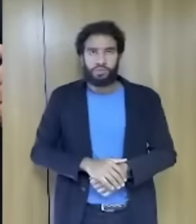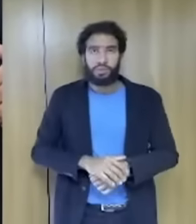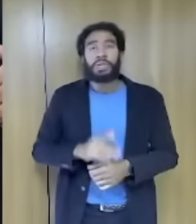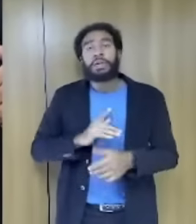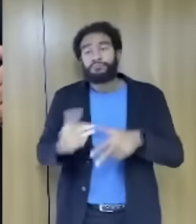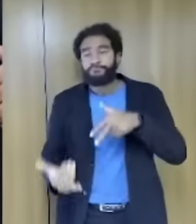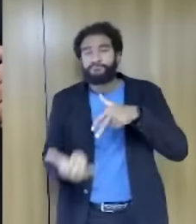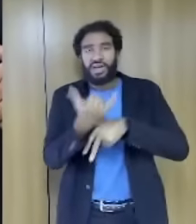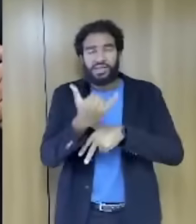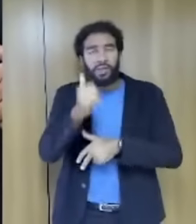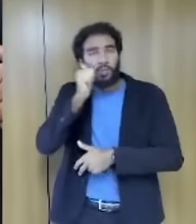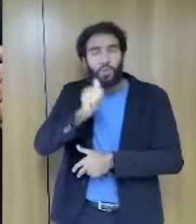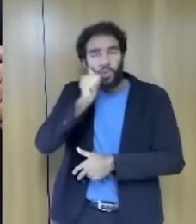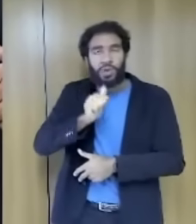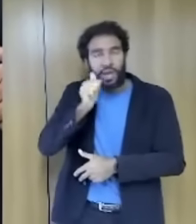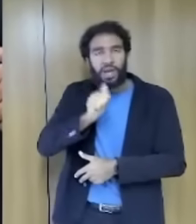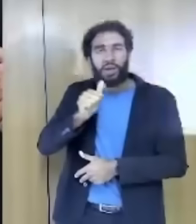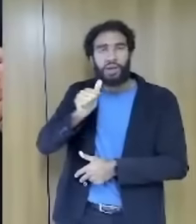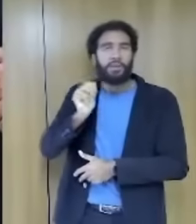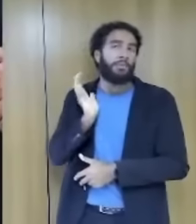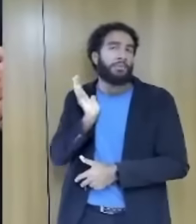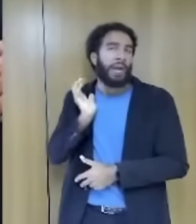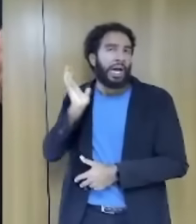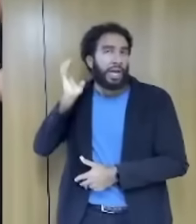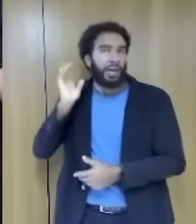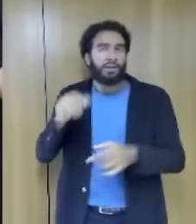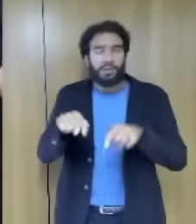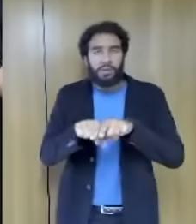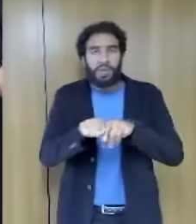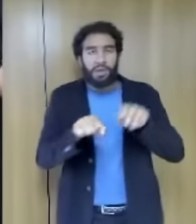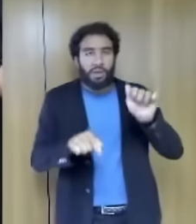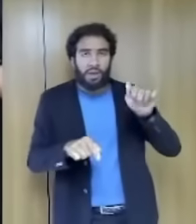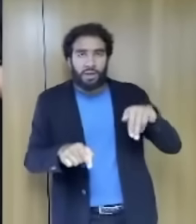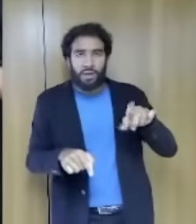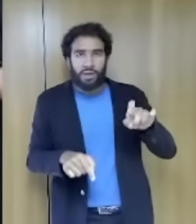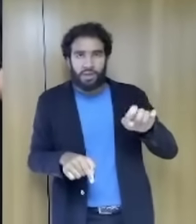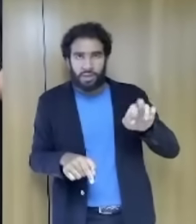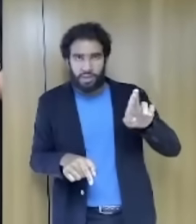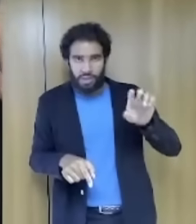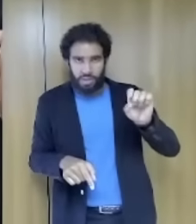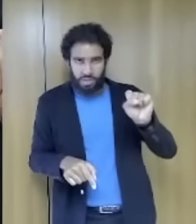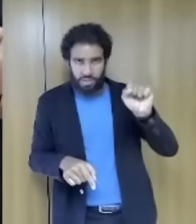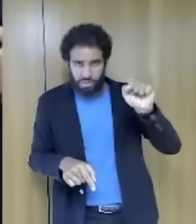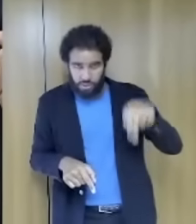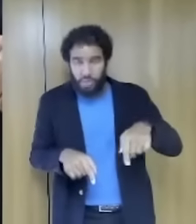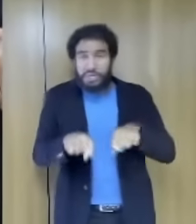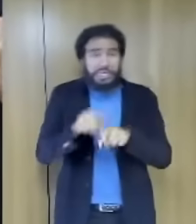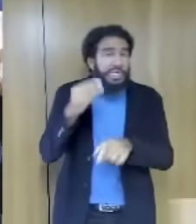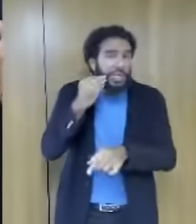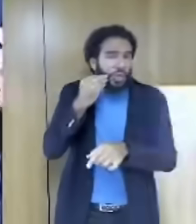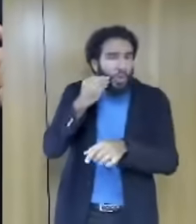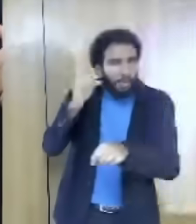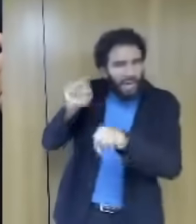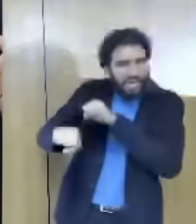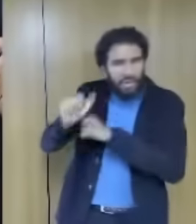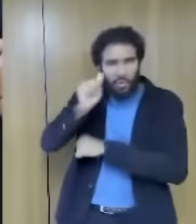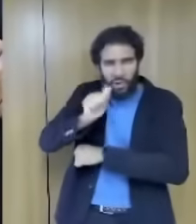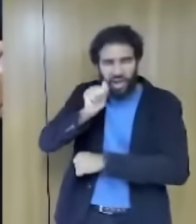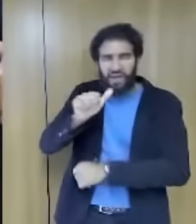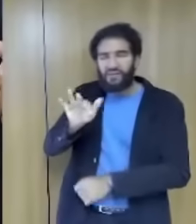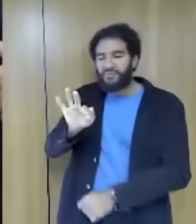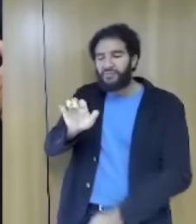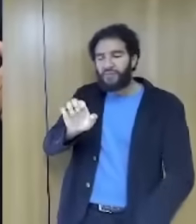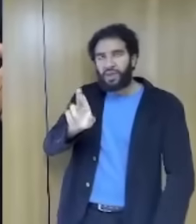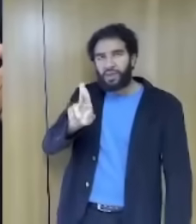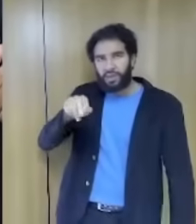Marielle, Anderson e a tentativa de homicídio contra a Fernanda. em razão dessas